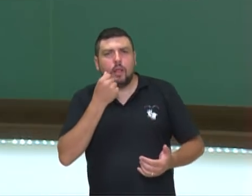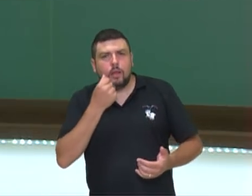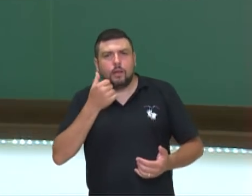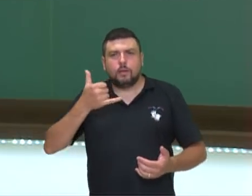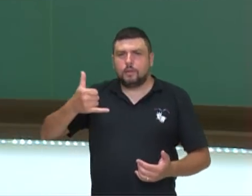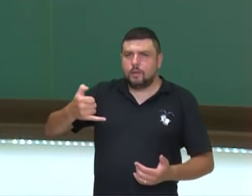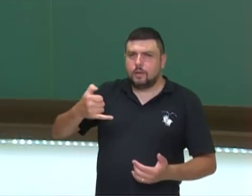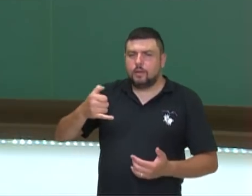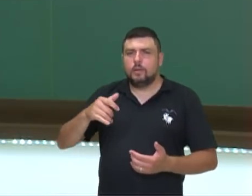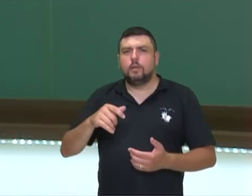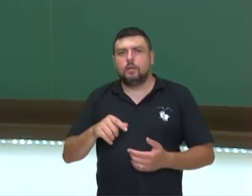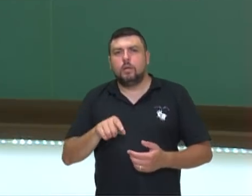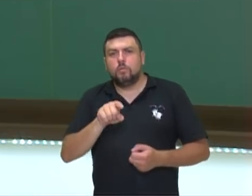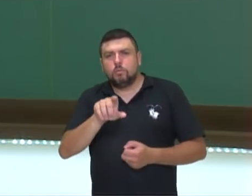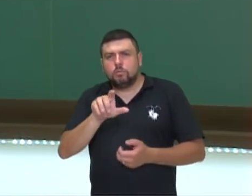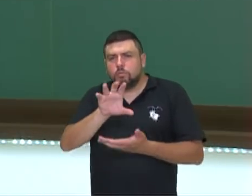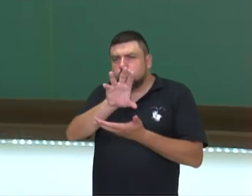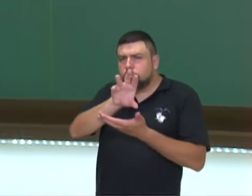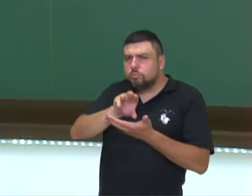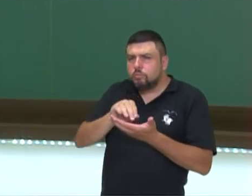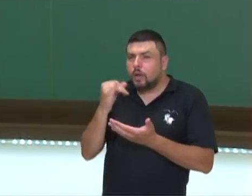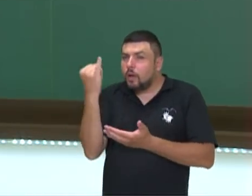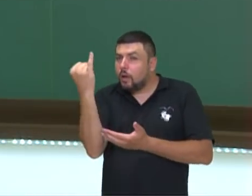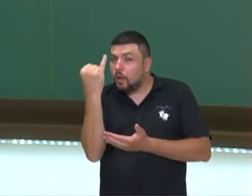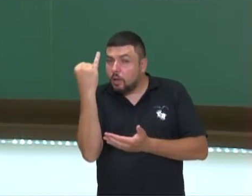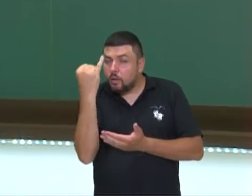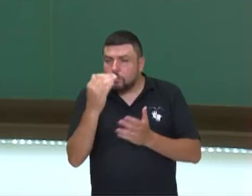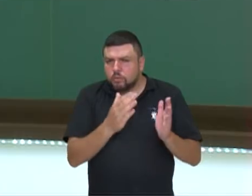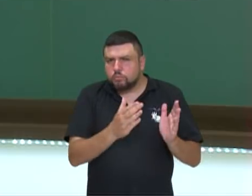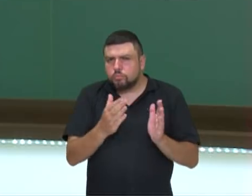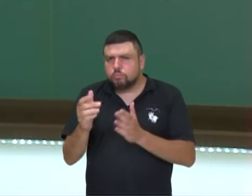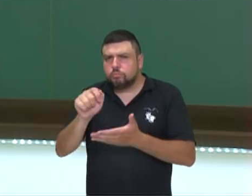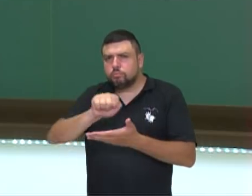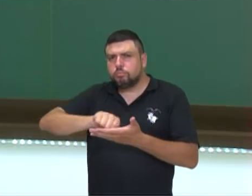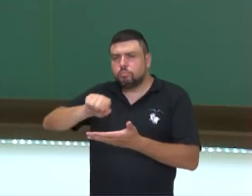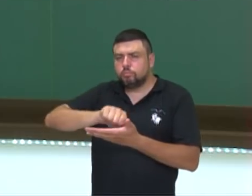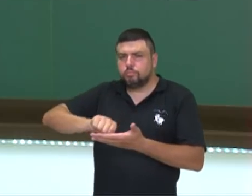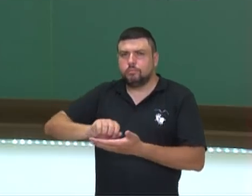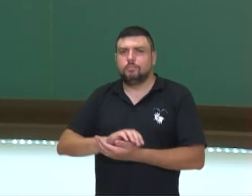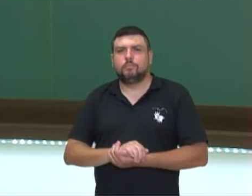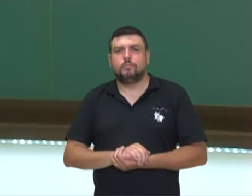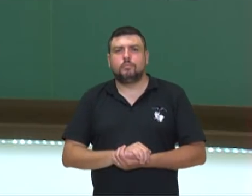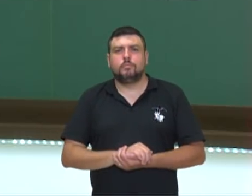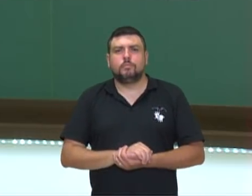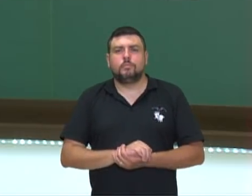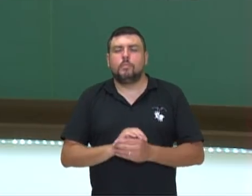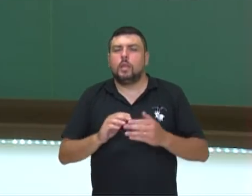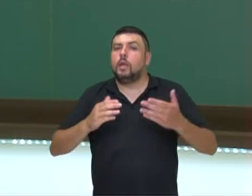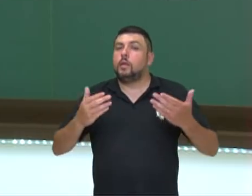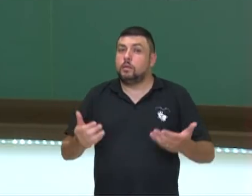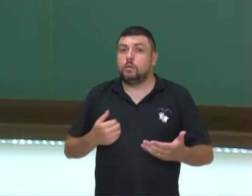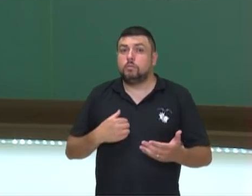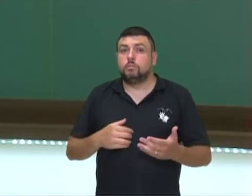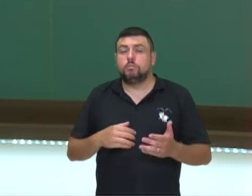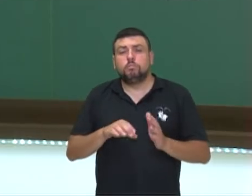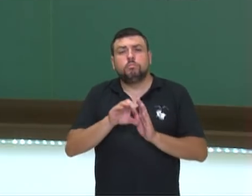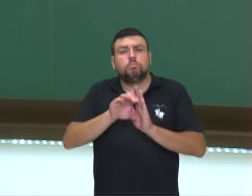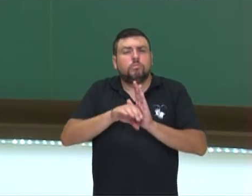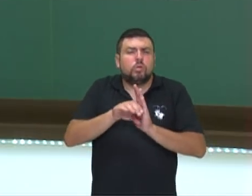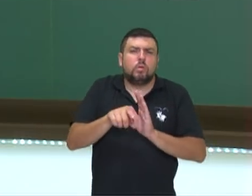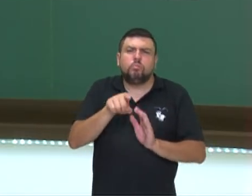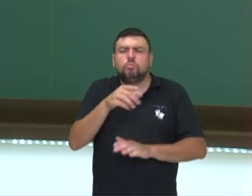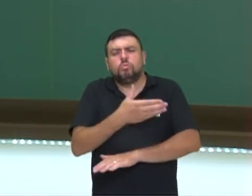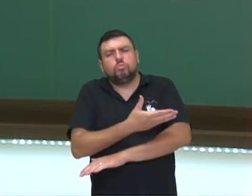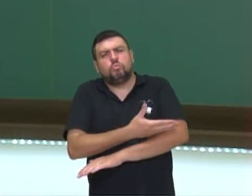anote tudo aquilo que você considerar importante para continuar os seus estudos. Então, conceitos que você não usa muito no seu